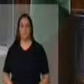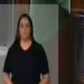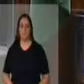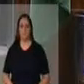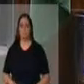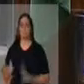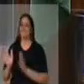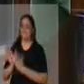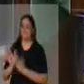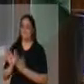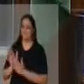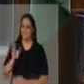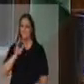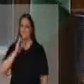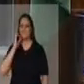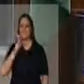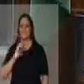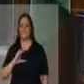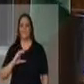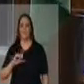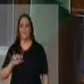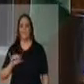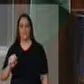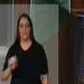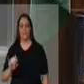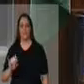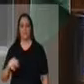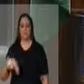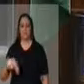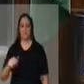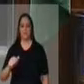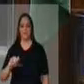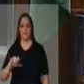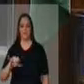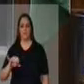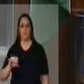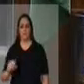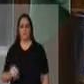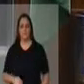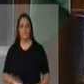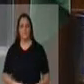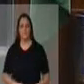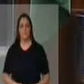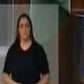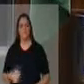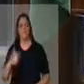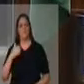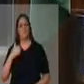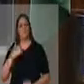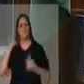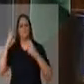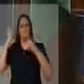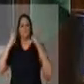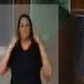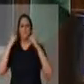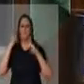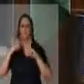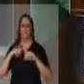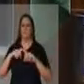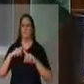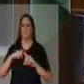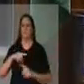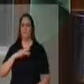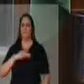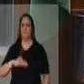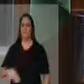meus parabéns, deputado Caio Nácio. Fiquei aqui também preocupado com o gráfico que foi apresentado